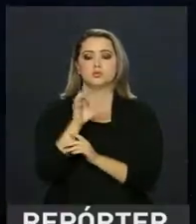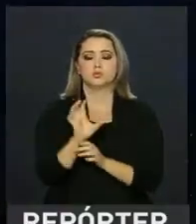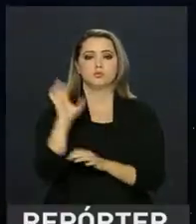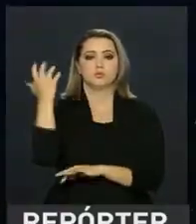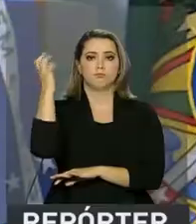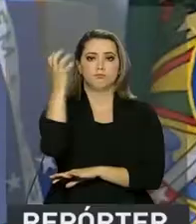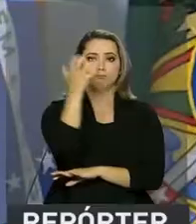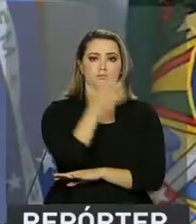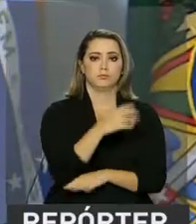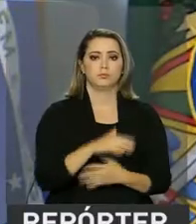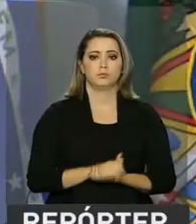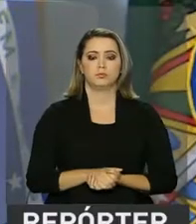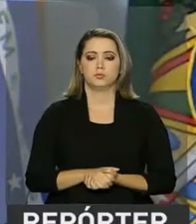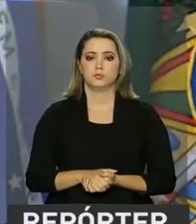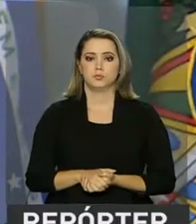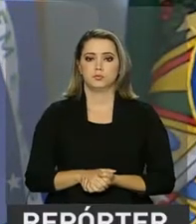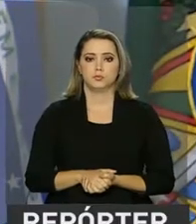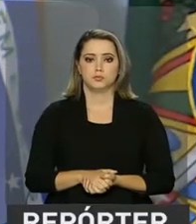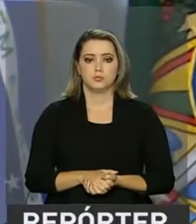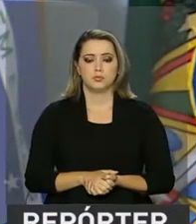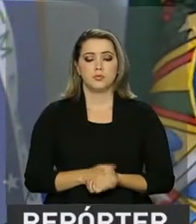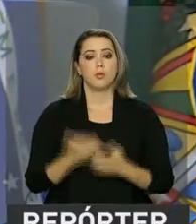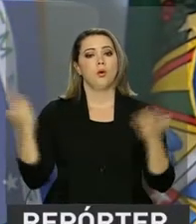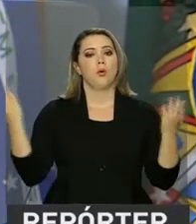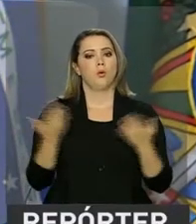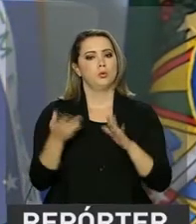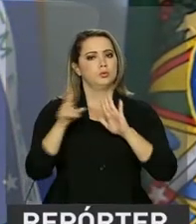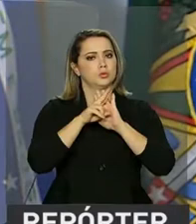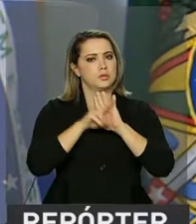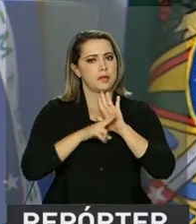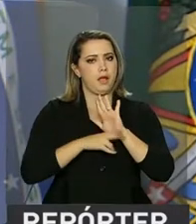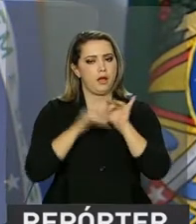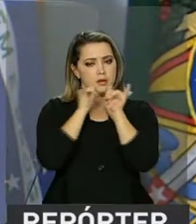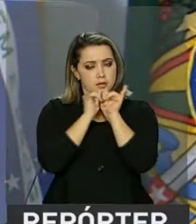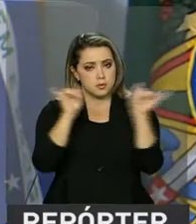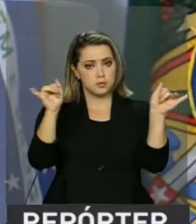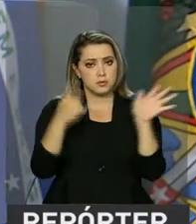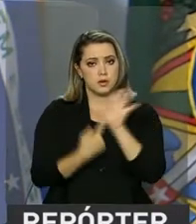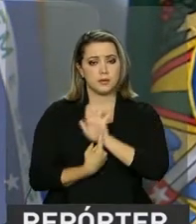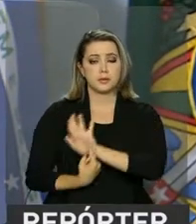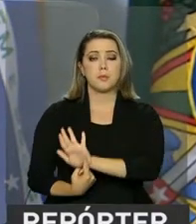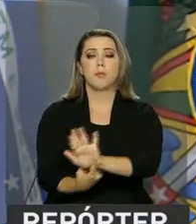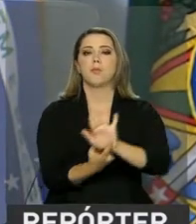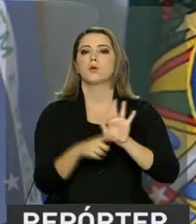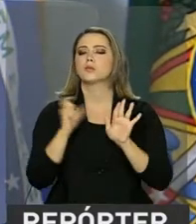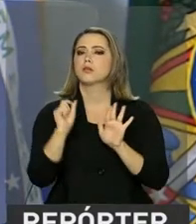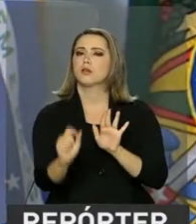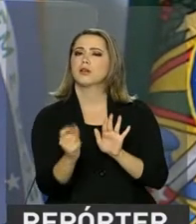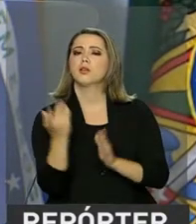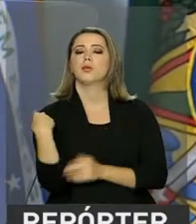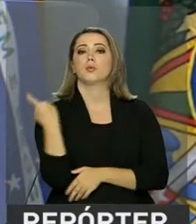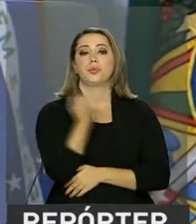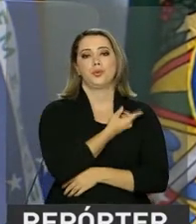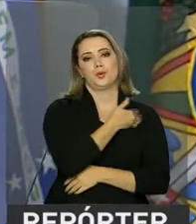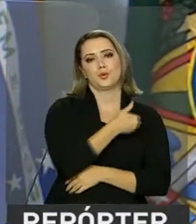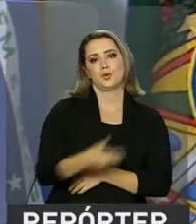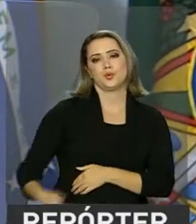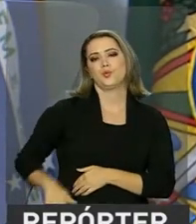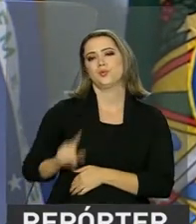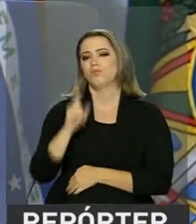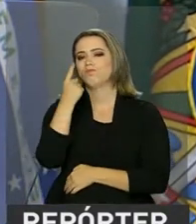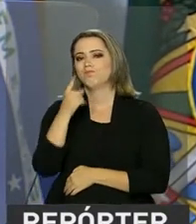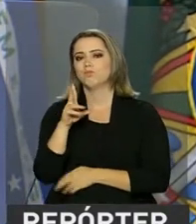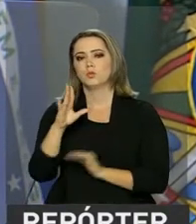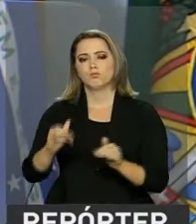parque nacional as medidas já adotadas revelam o nosso governo tem como um dos seus valores